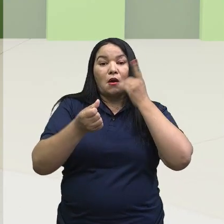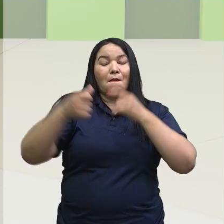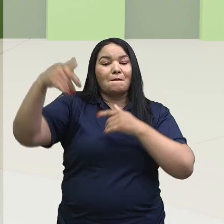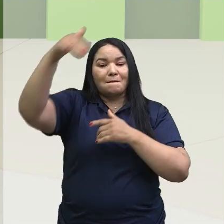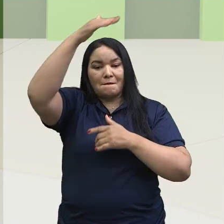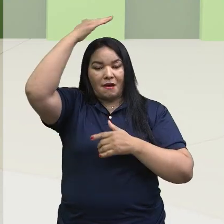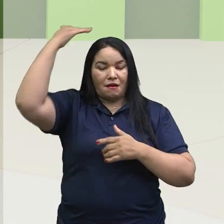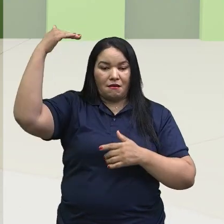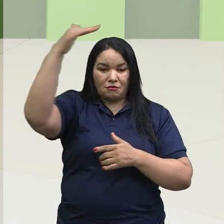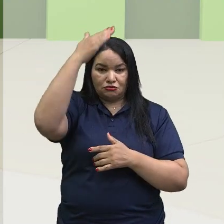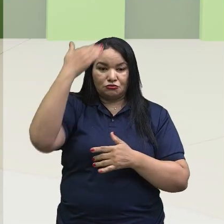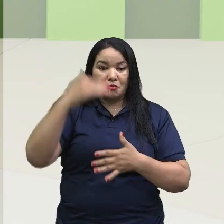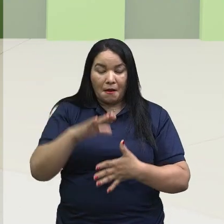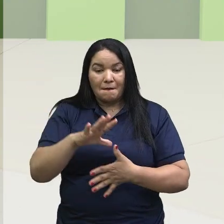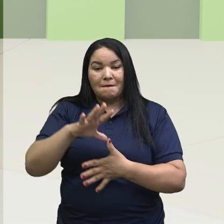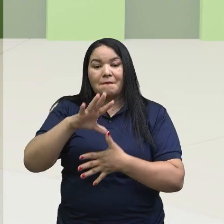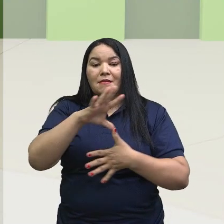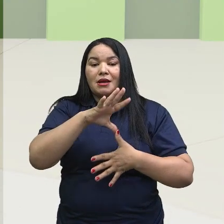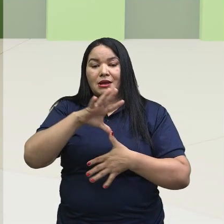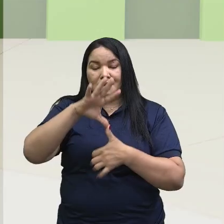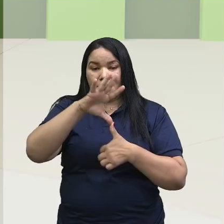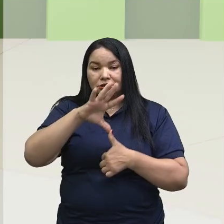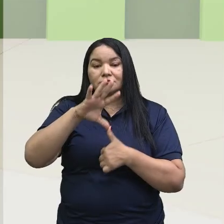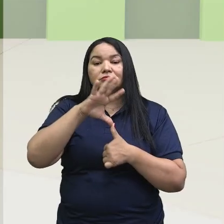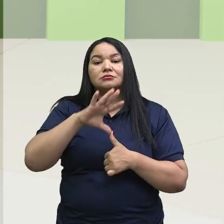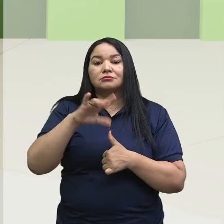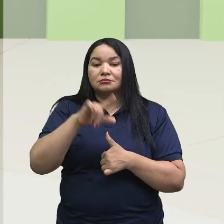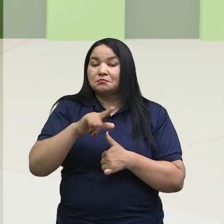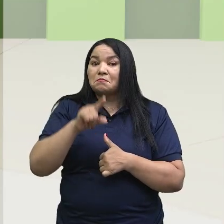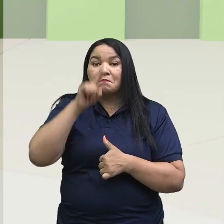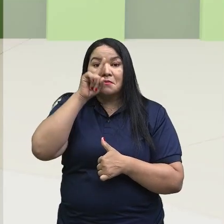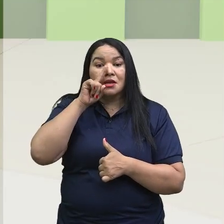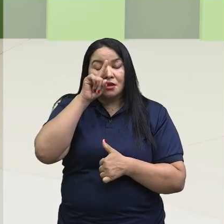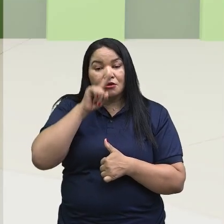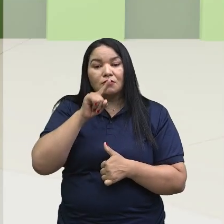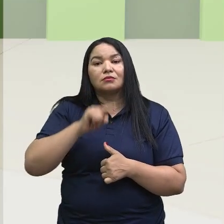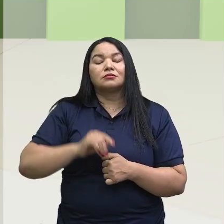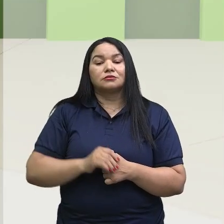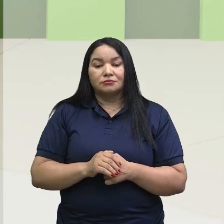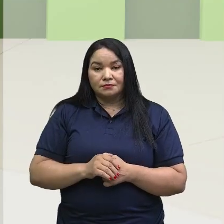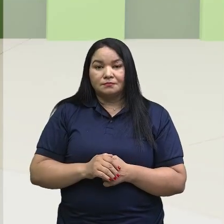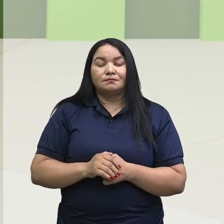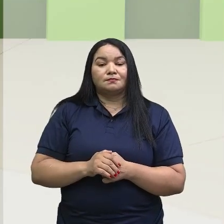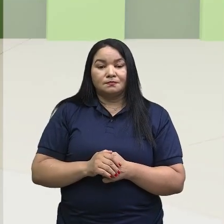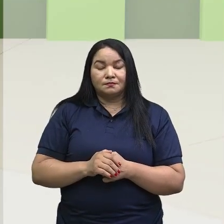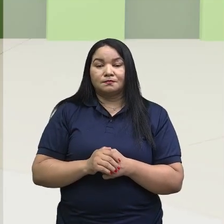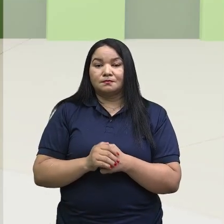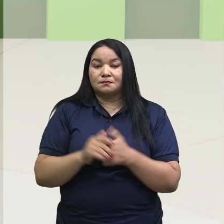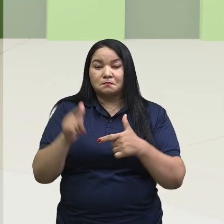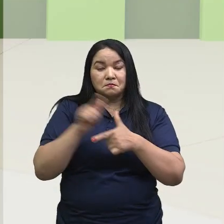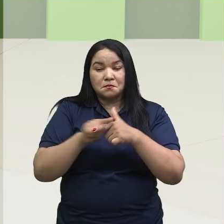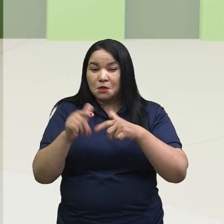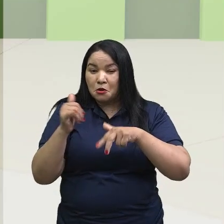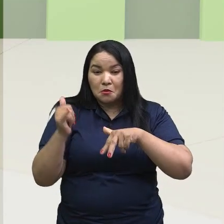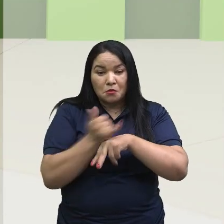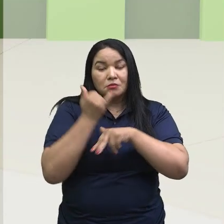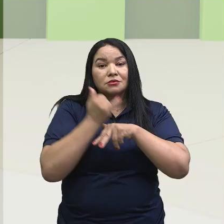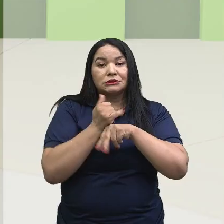quanto isso é perigoso. Porque qualquer acidente em um país, ele vai